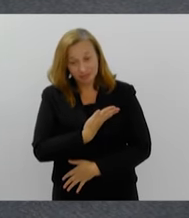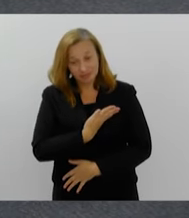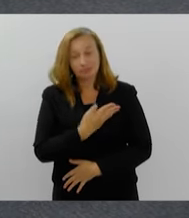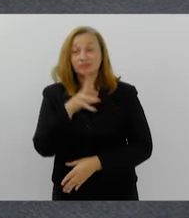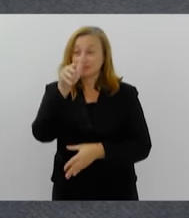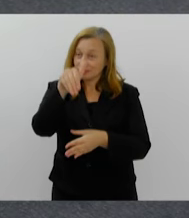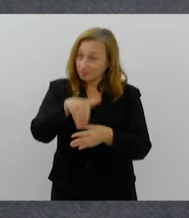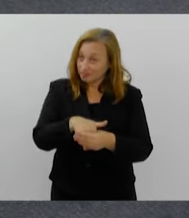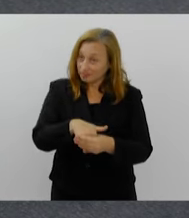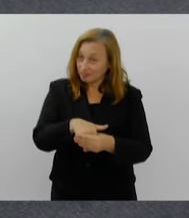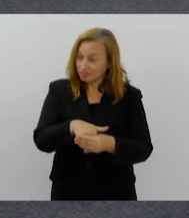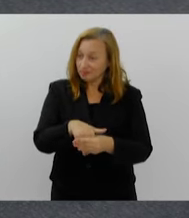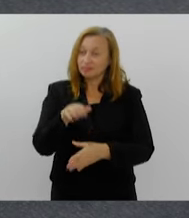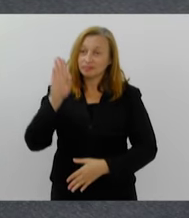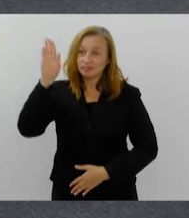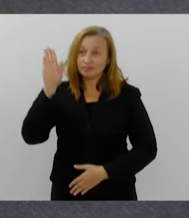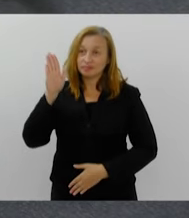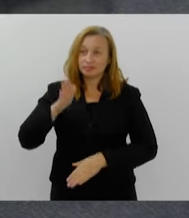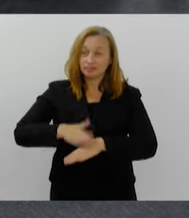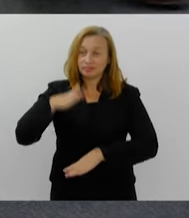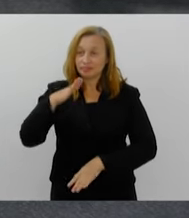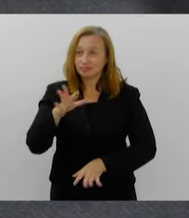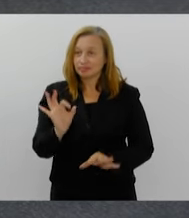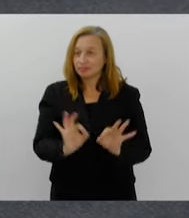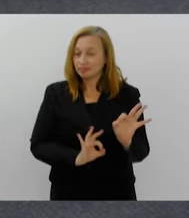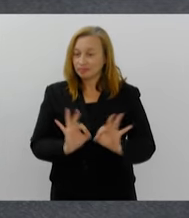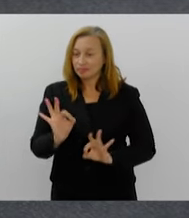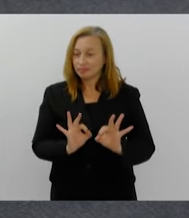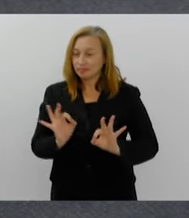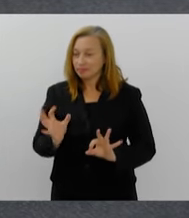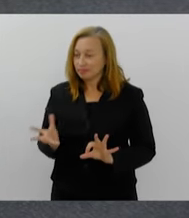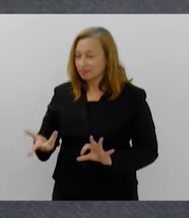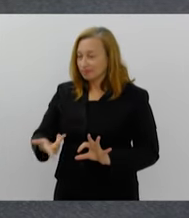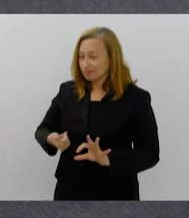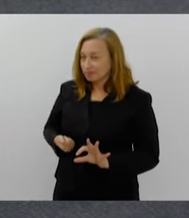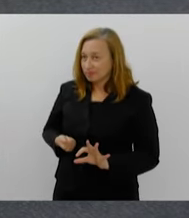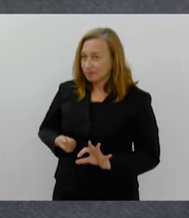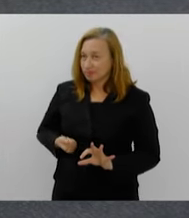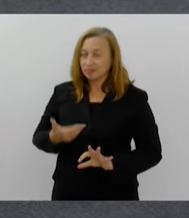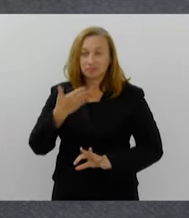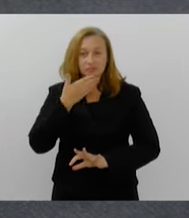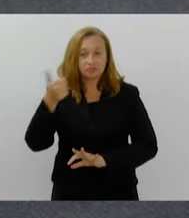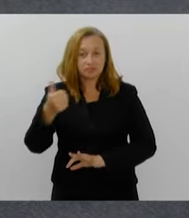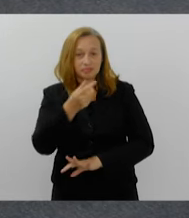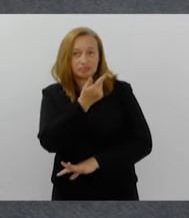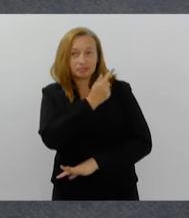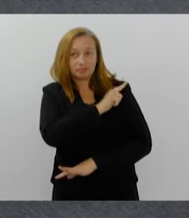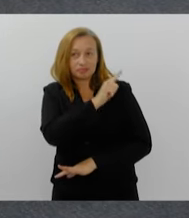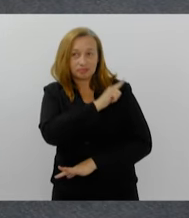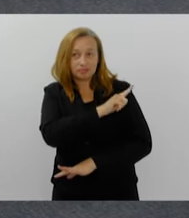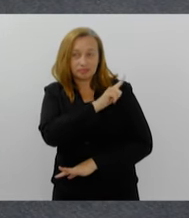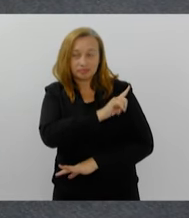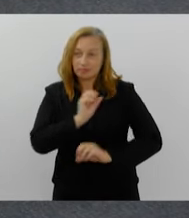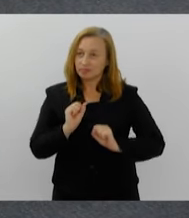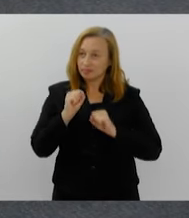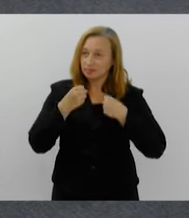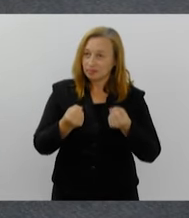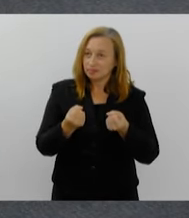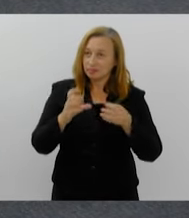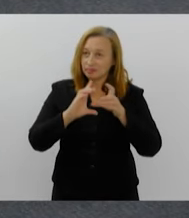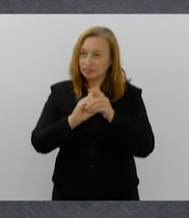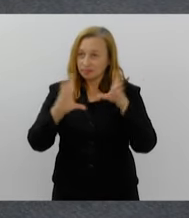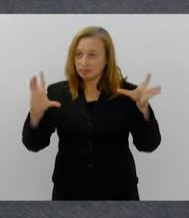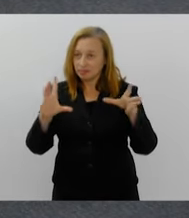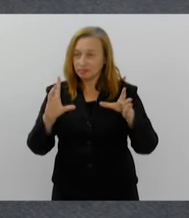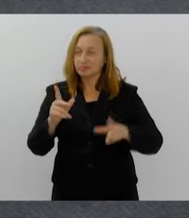elegeram o candidato mais preparado, qualificado, melhor gestor, defensor da democracia